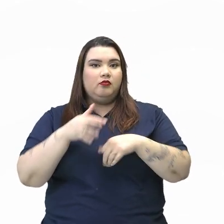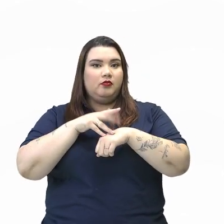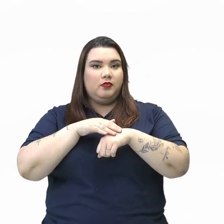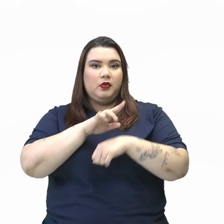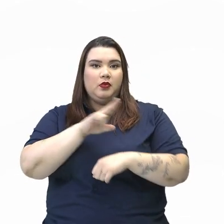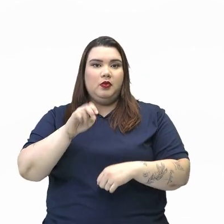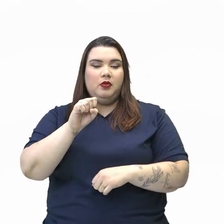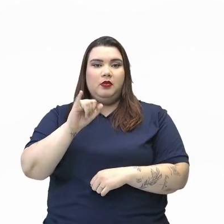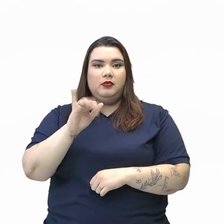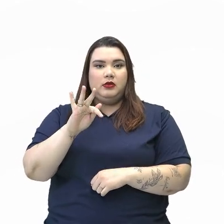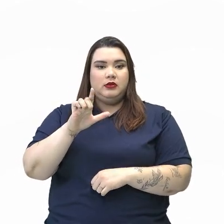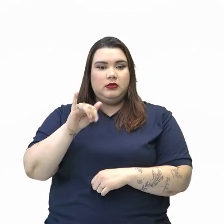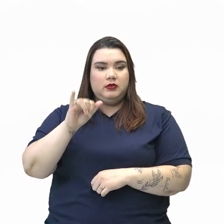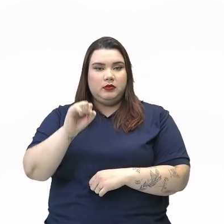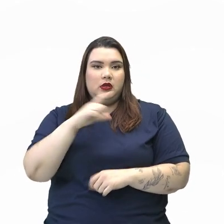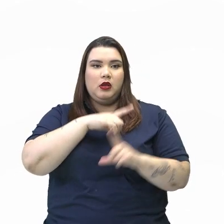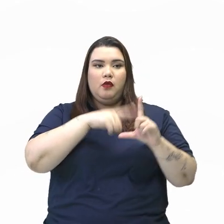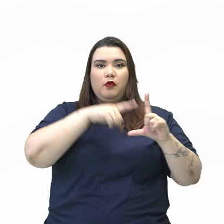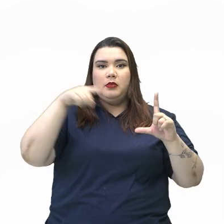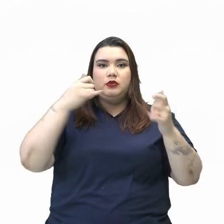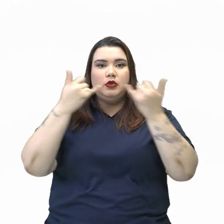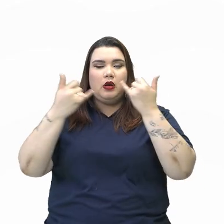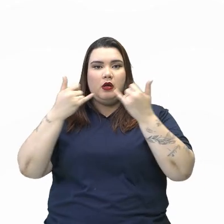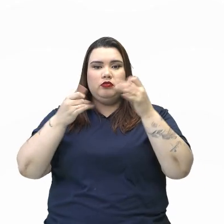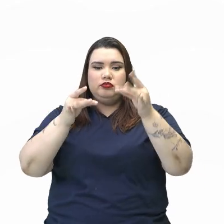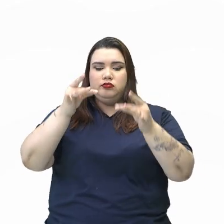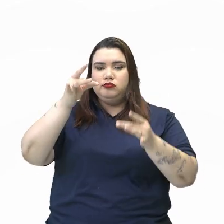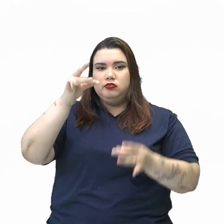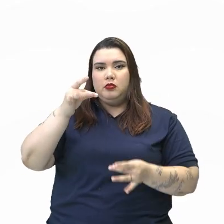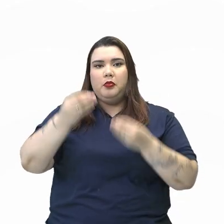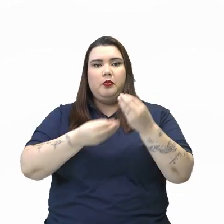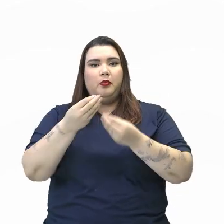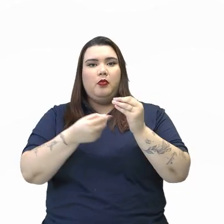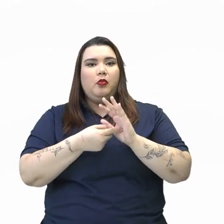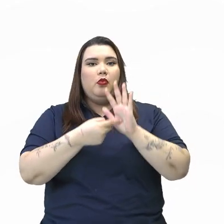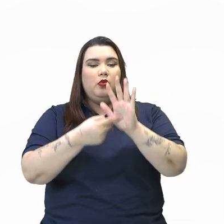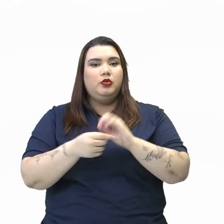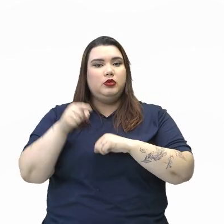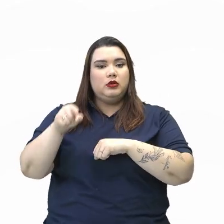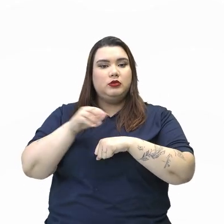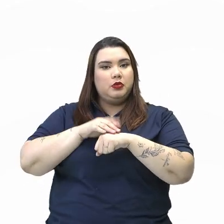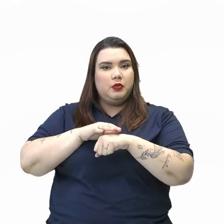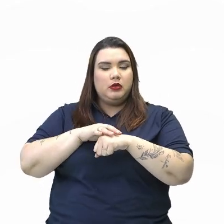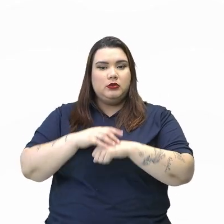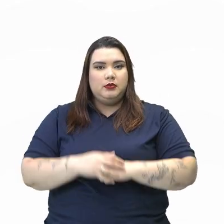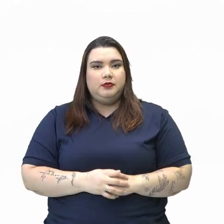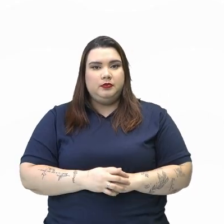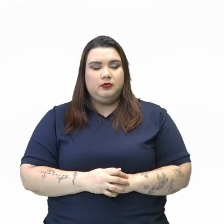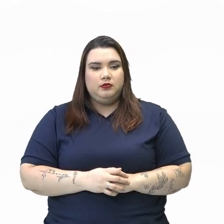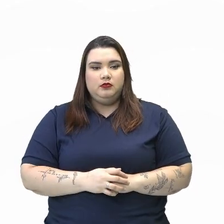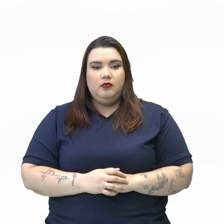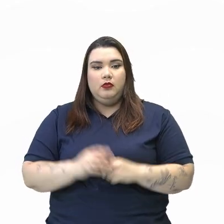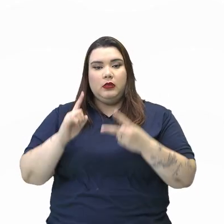sífilis em infográficos, né, mostrando as condições dessa IST ao longo do tempo.